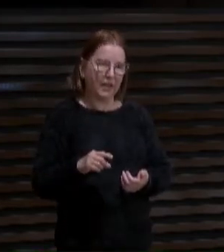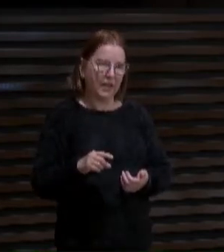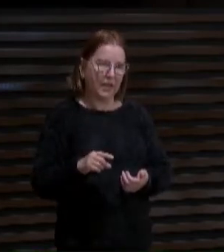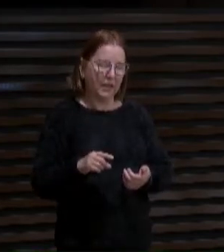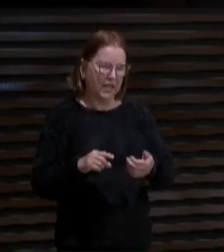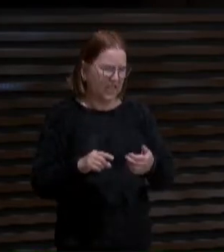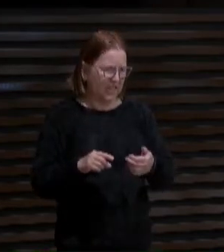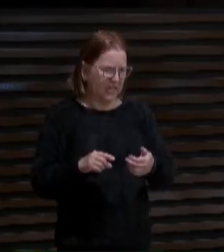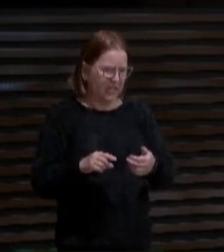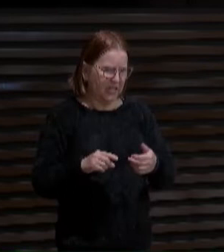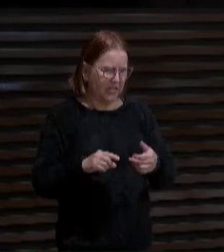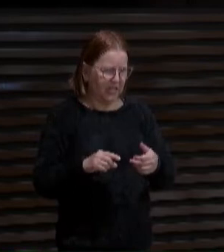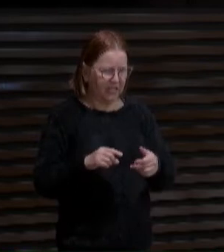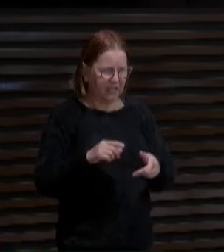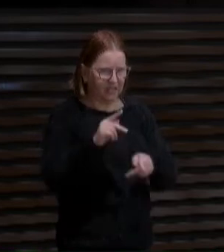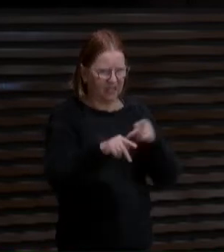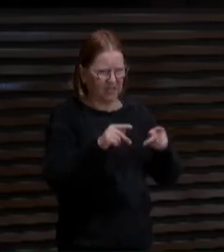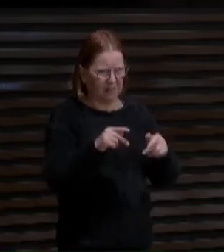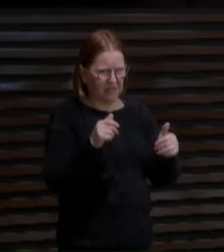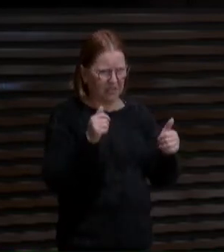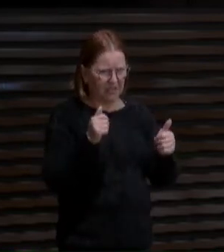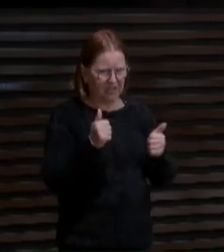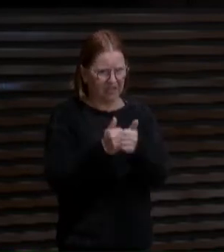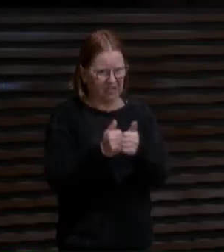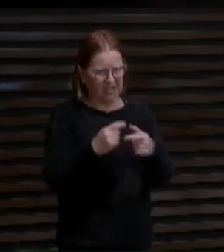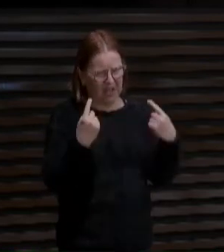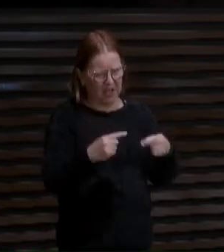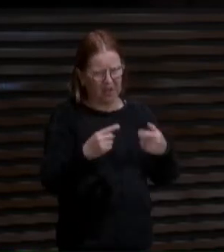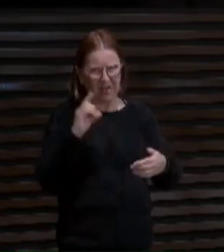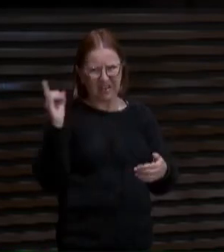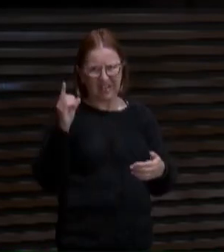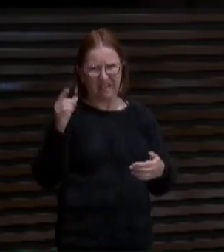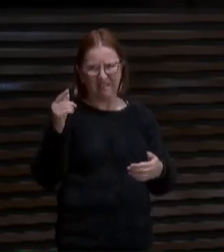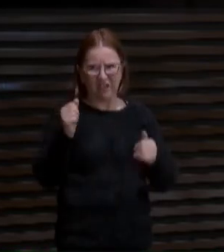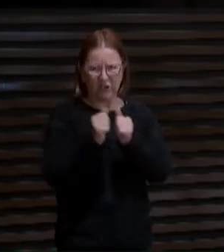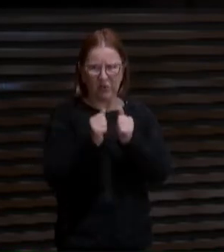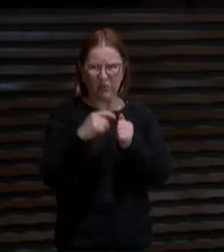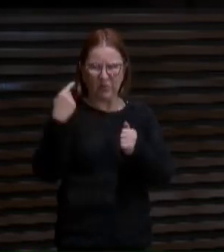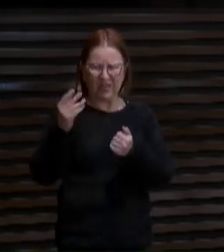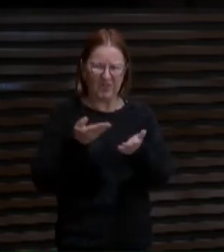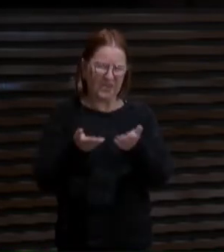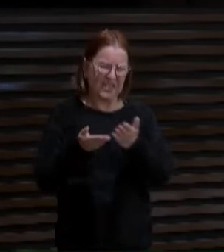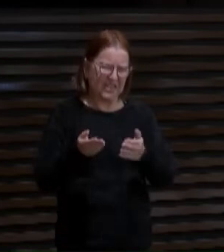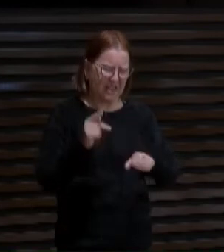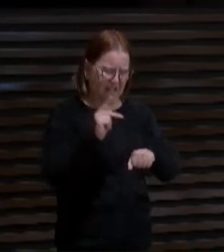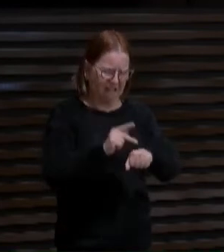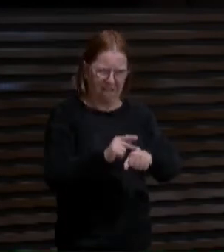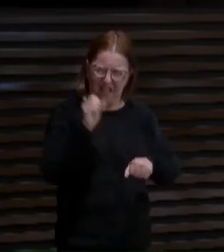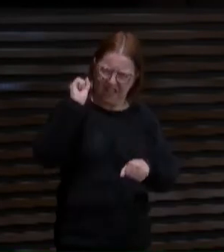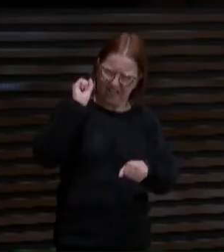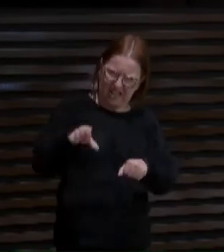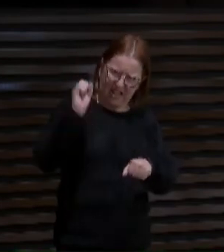seei e ao longo do Monte ao lado dele caminhando e amaldiçoando e atirando pedras e Terra